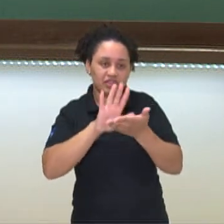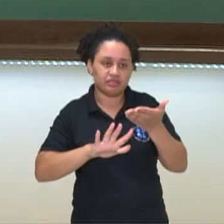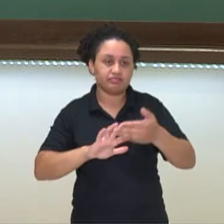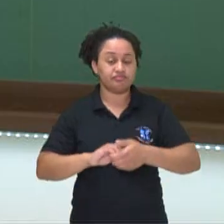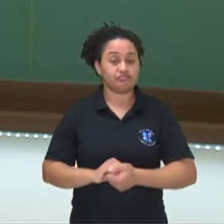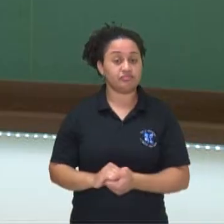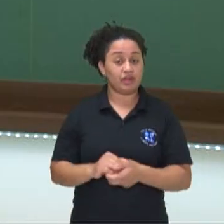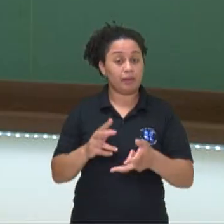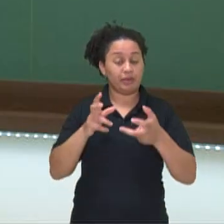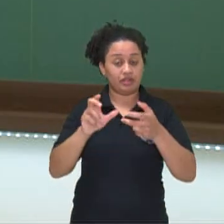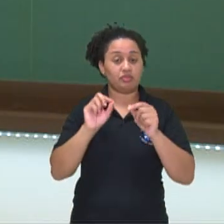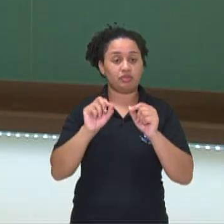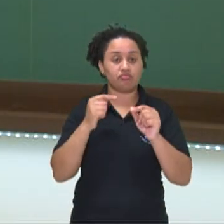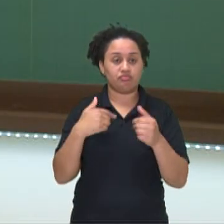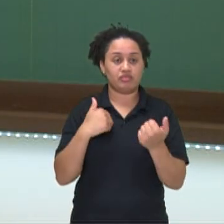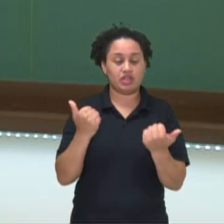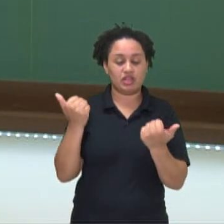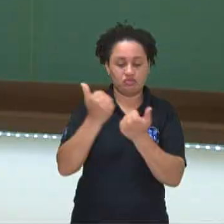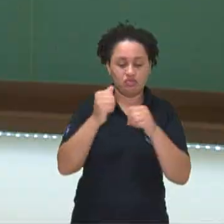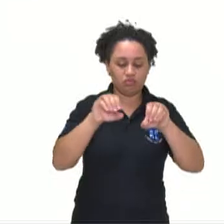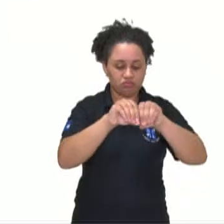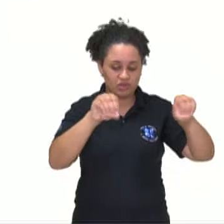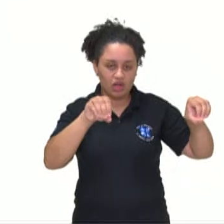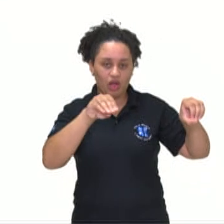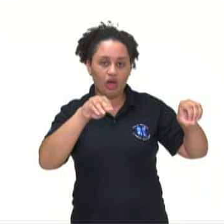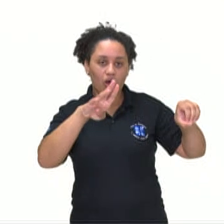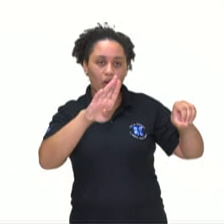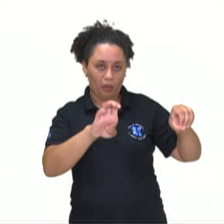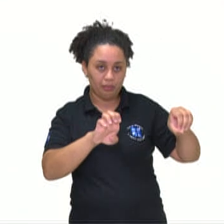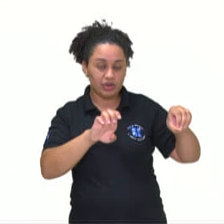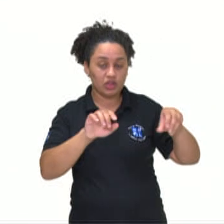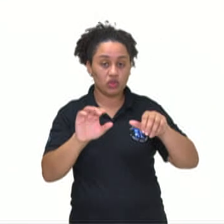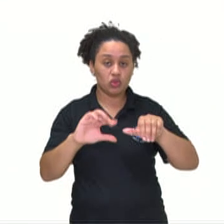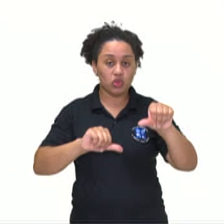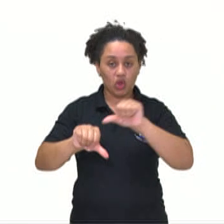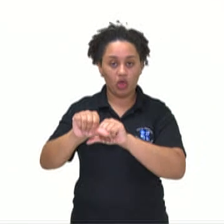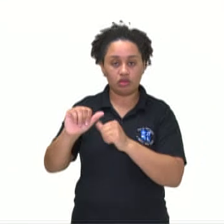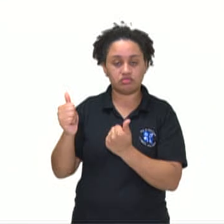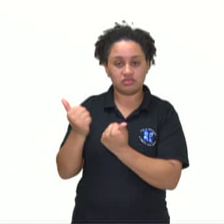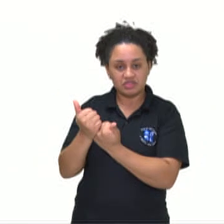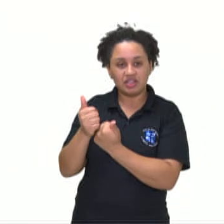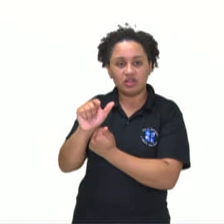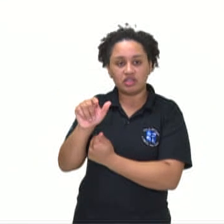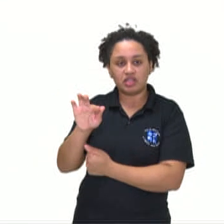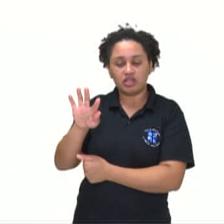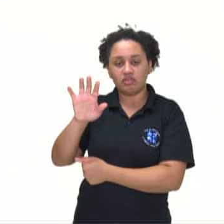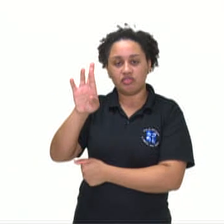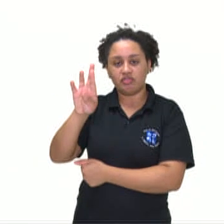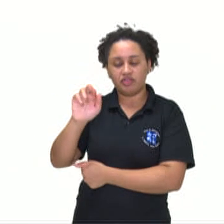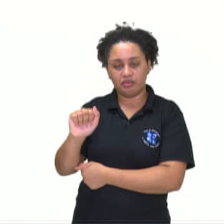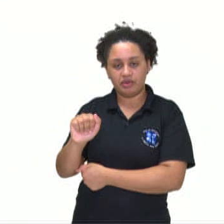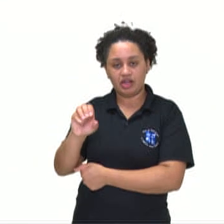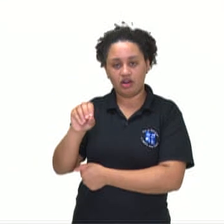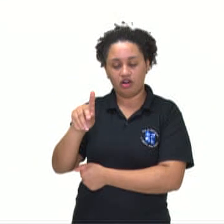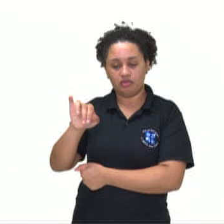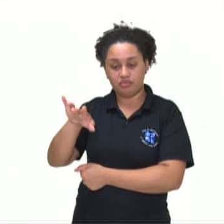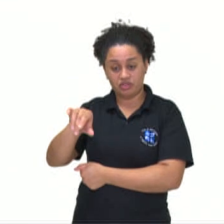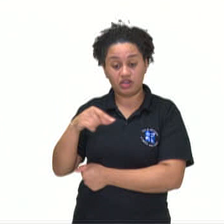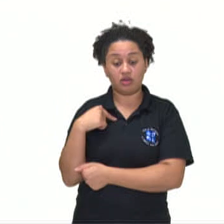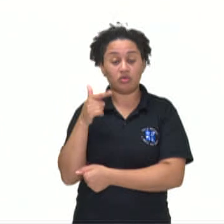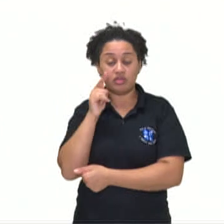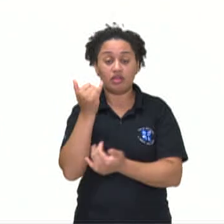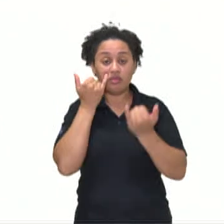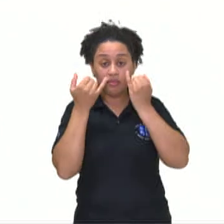aqui para você, ó. A substituição dos cabos de cobre por fibra óptica possibilitou uma circulação mais rápida e eficiente das